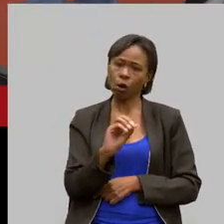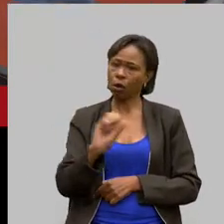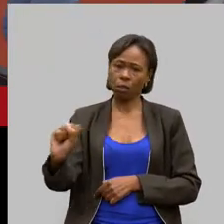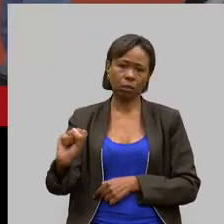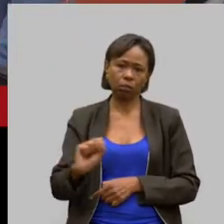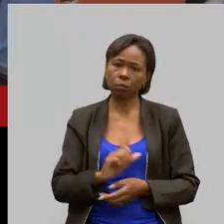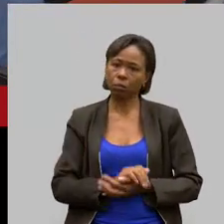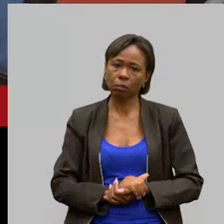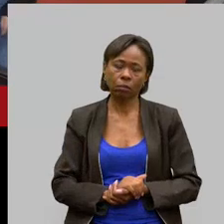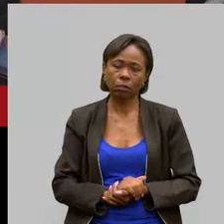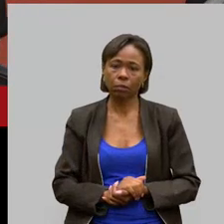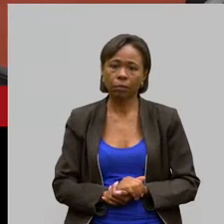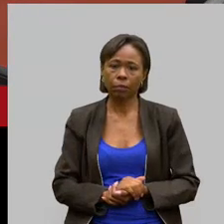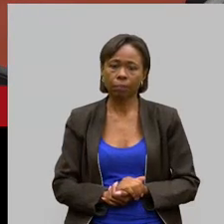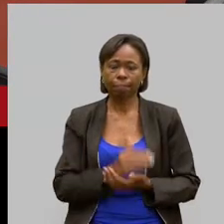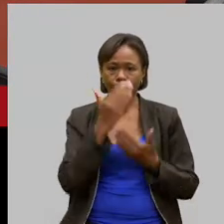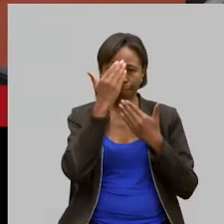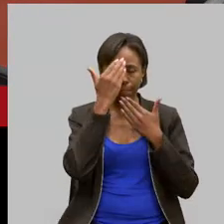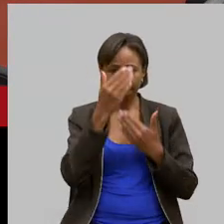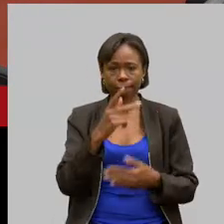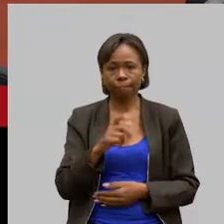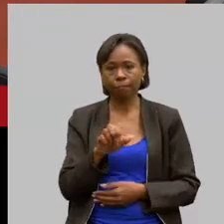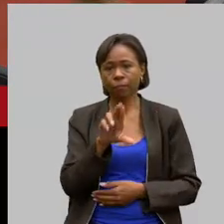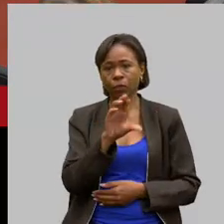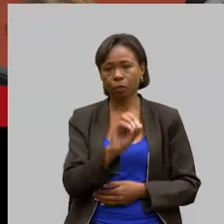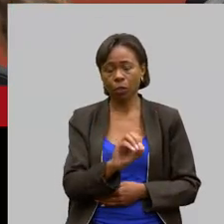obrigado obrigado Pedro